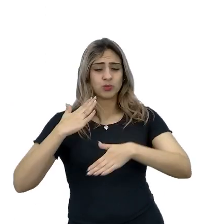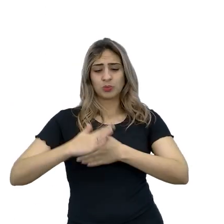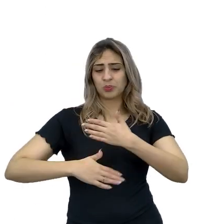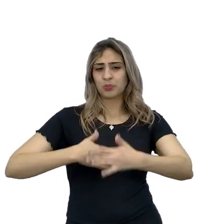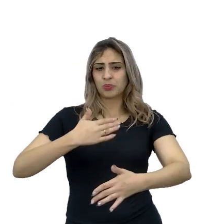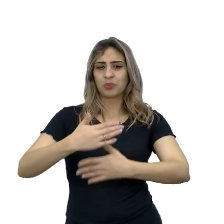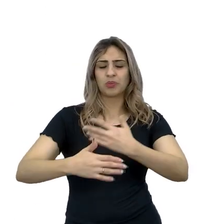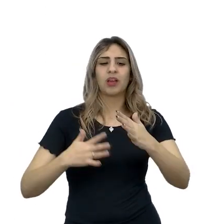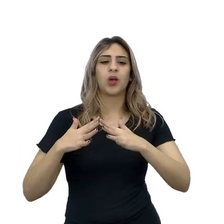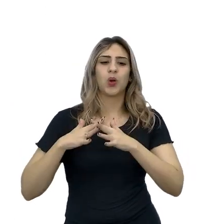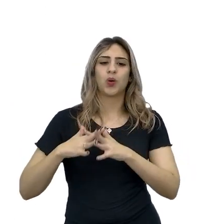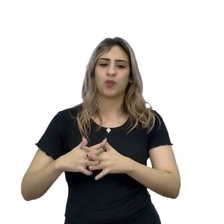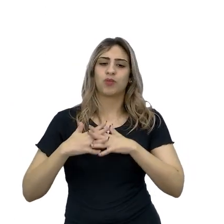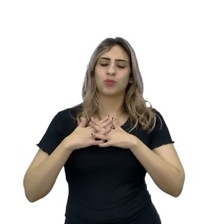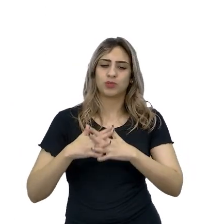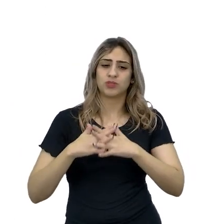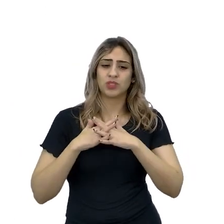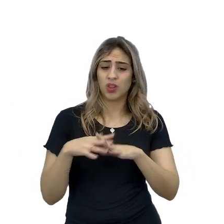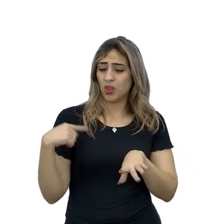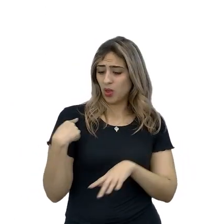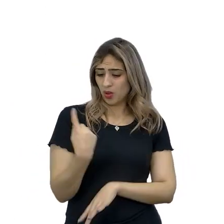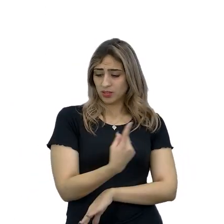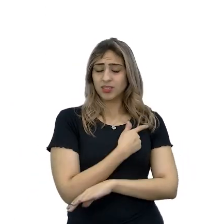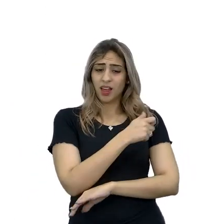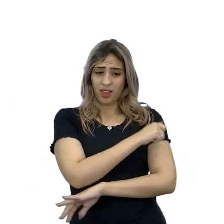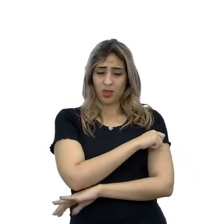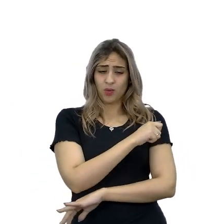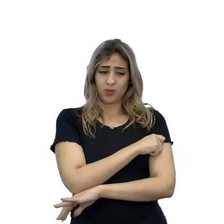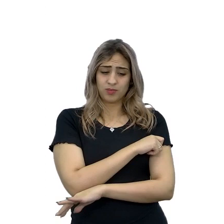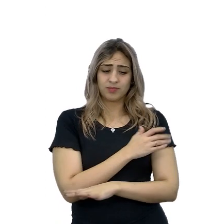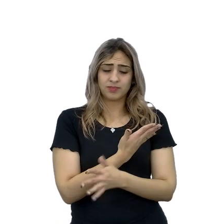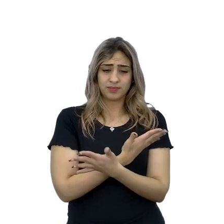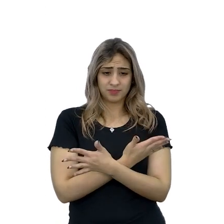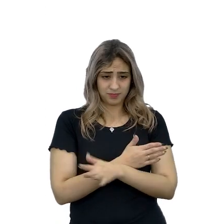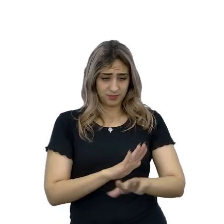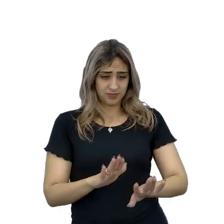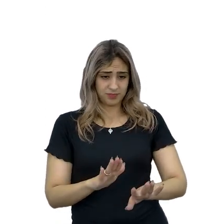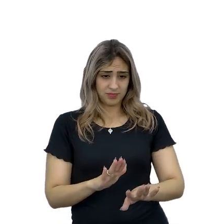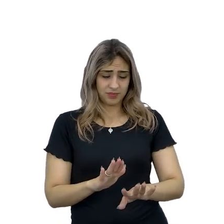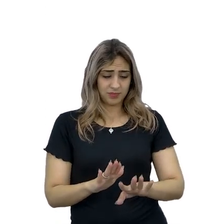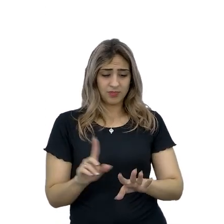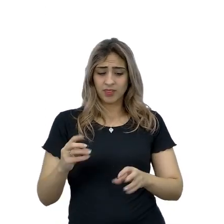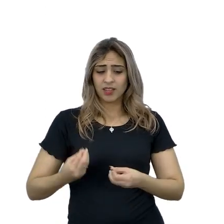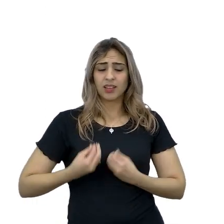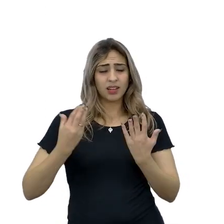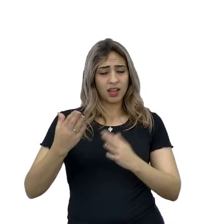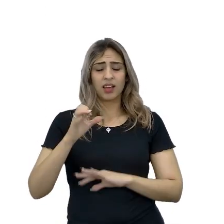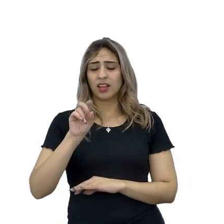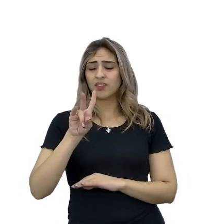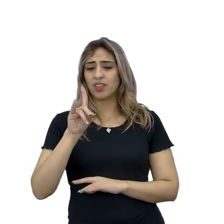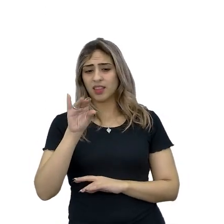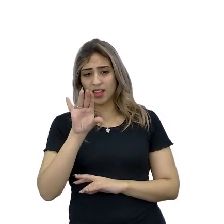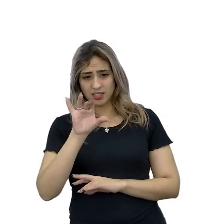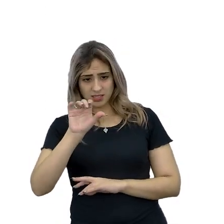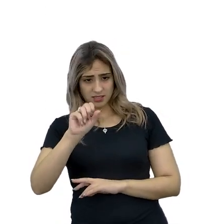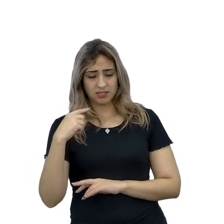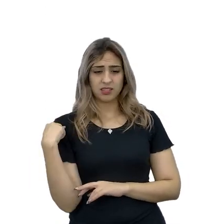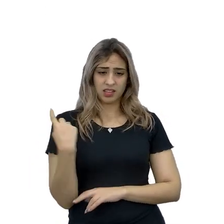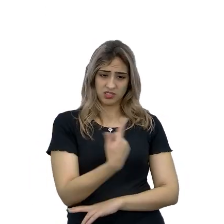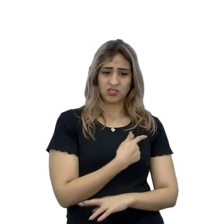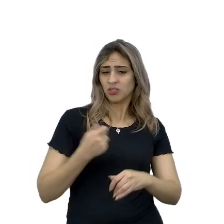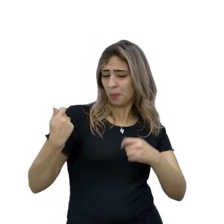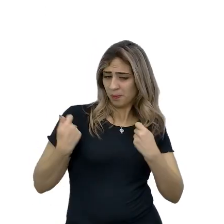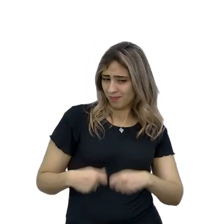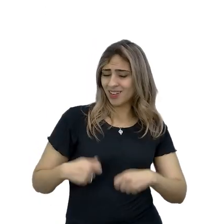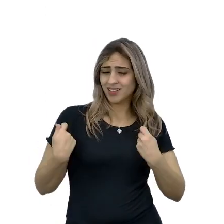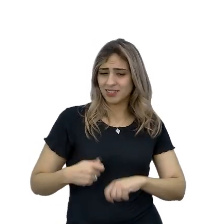acaba confundindo o nosso estudante e aí acaba não dando as evidências que a gente